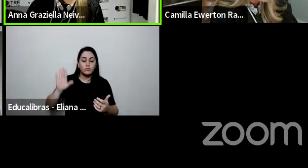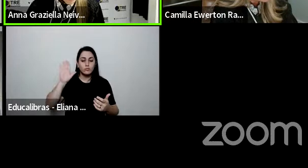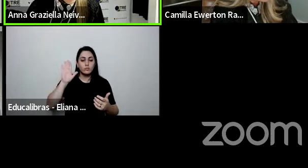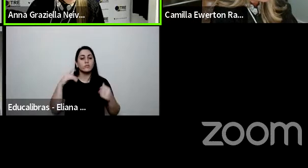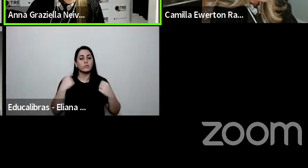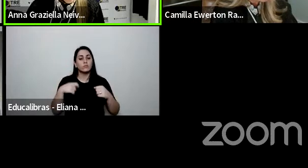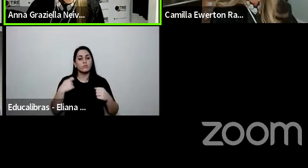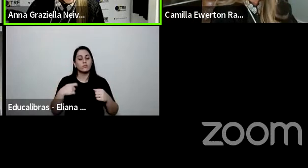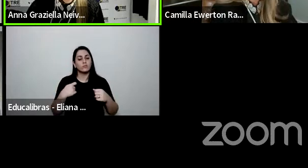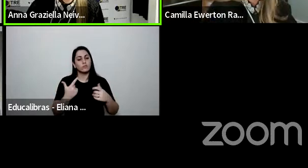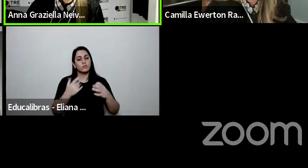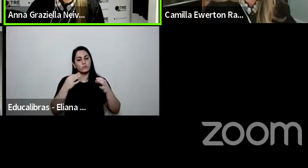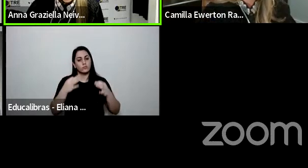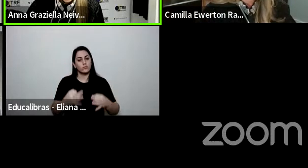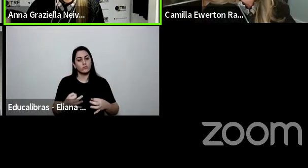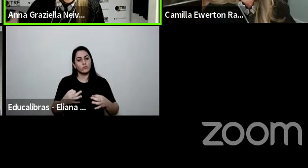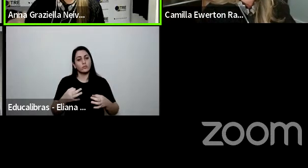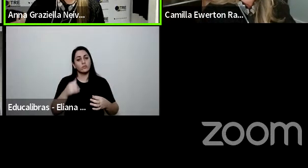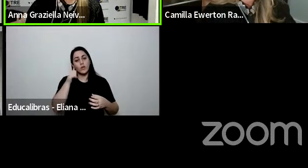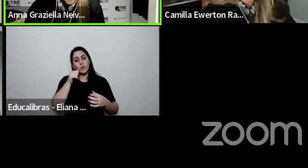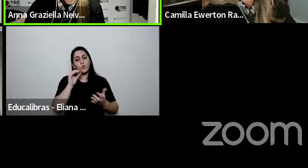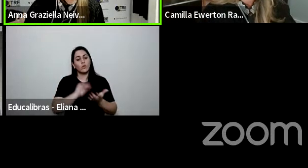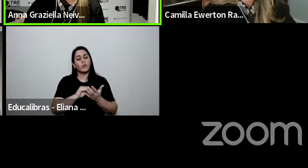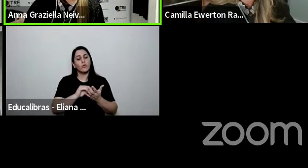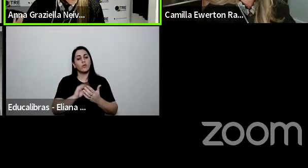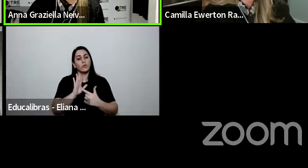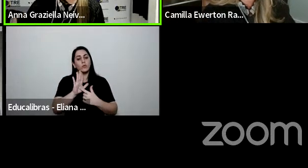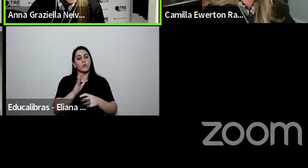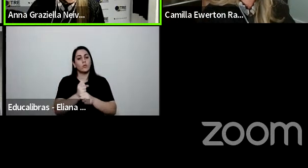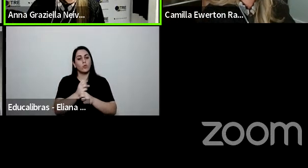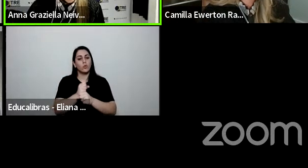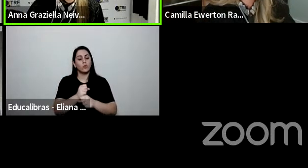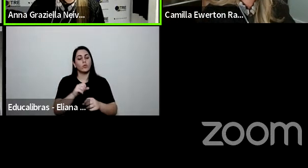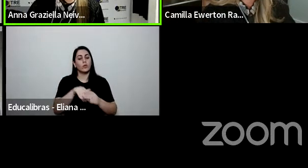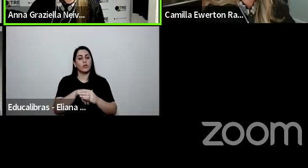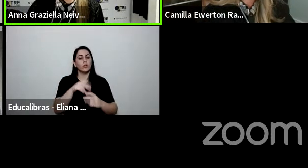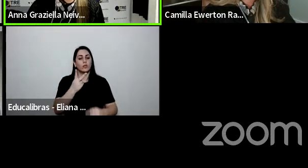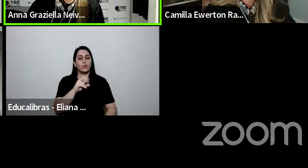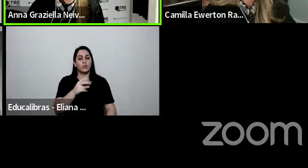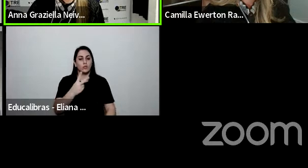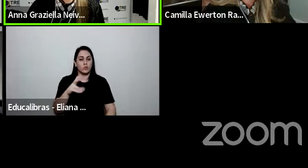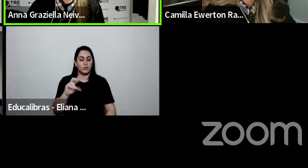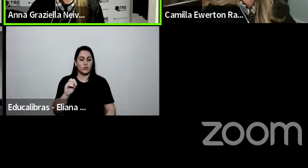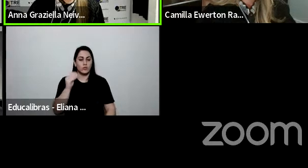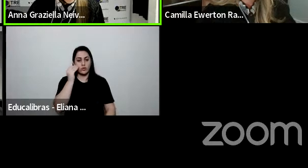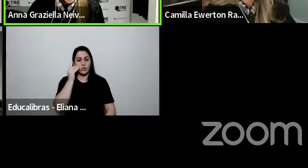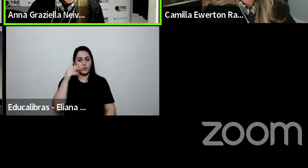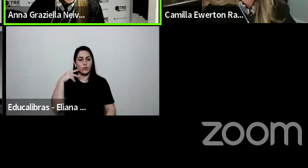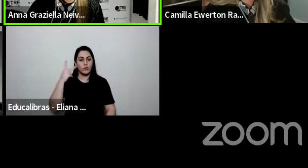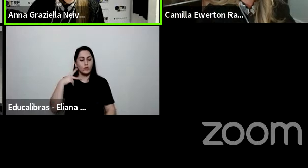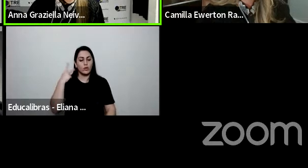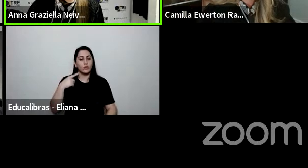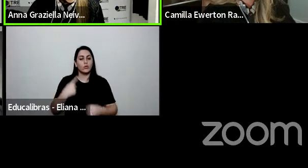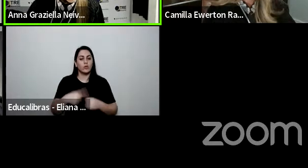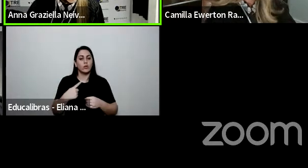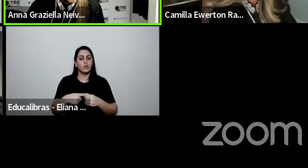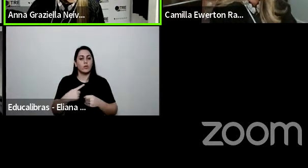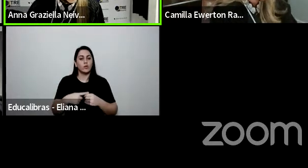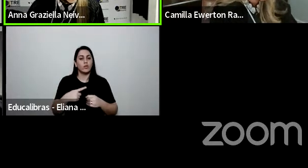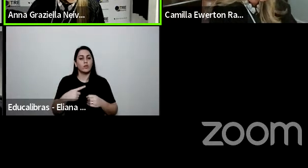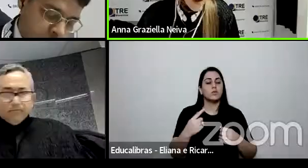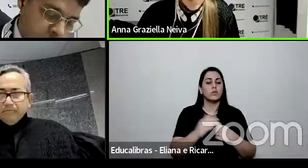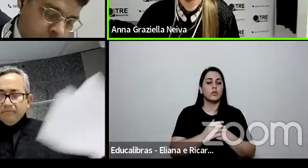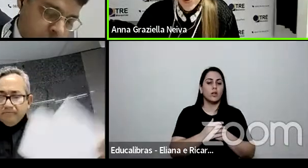mais perto é candidato não uma das eleições 2020 ocasião em que concorreu ao cargo de vereador do município de Paço do Lumiar